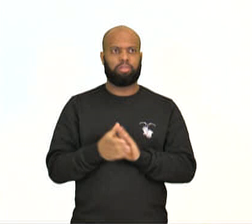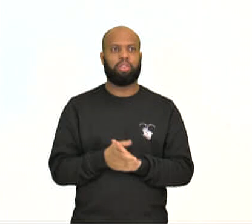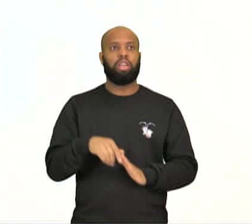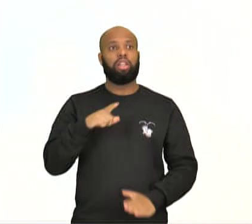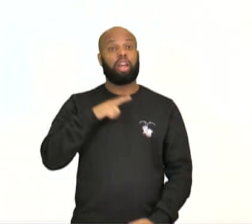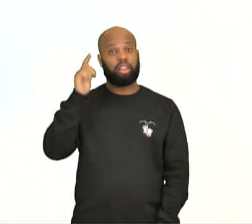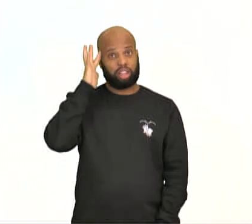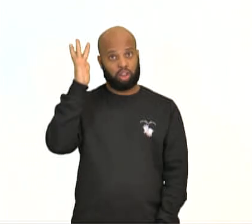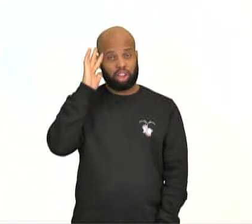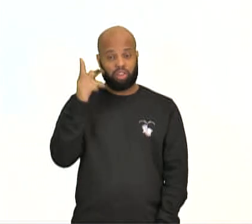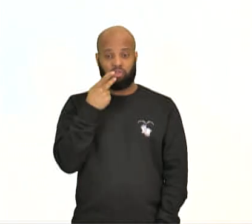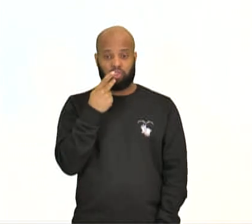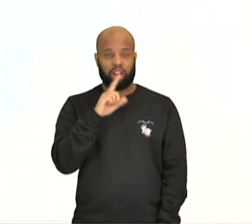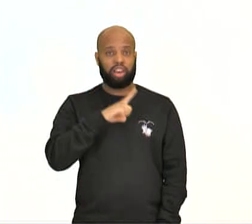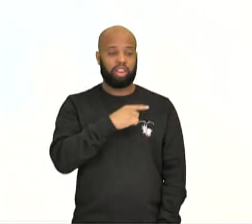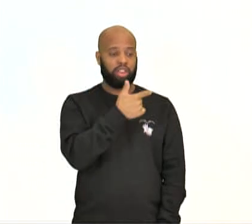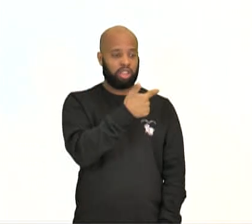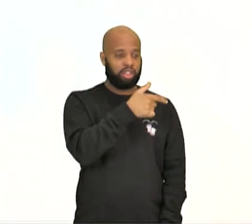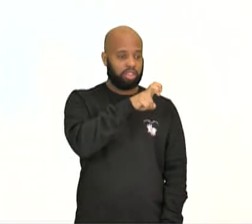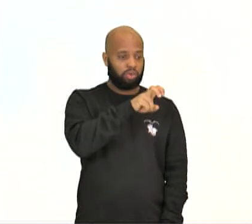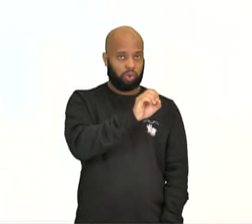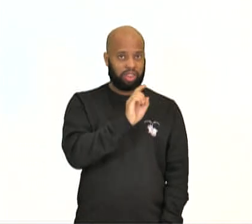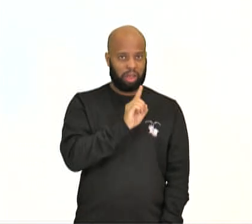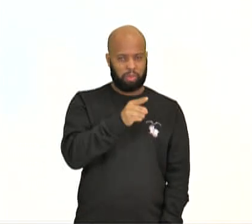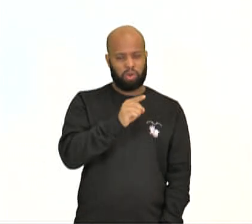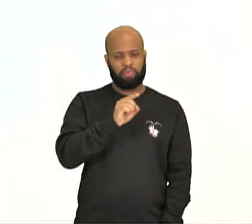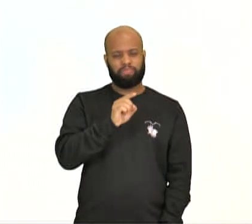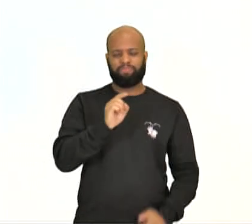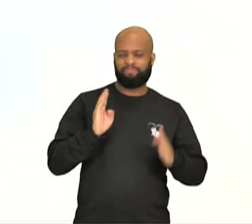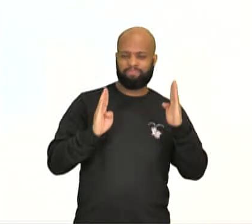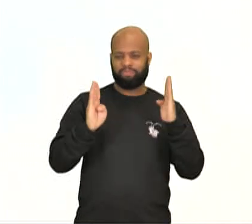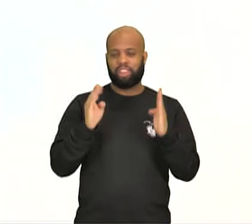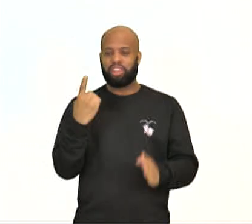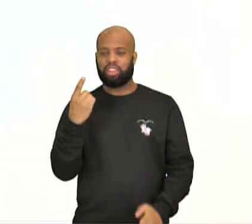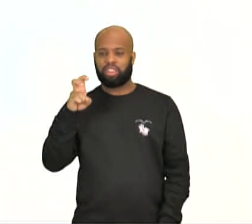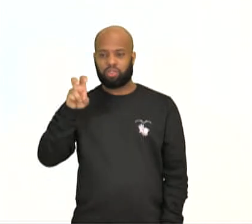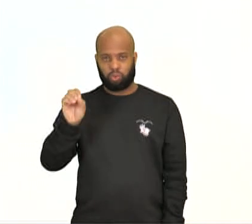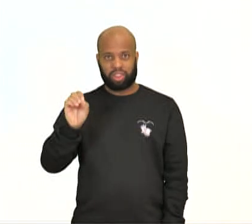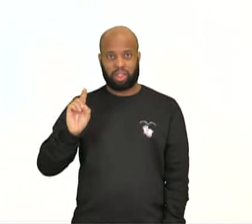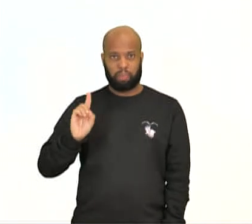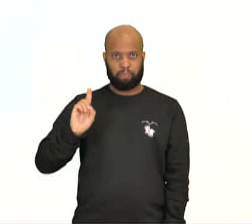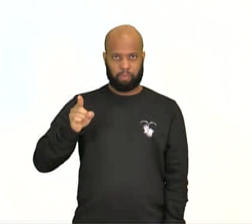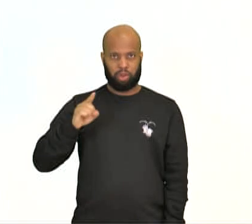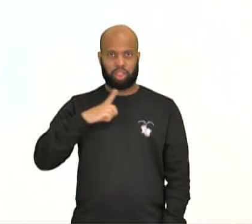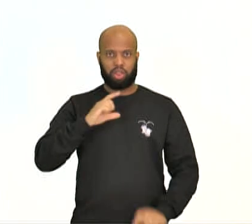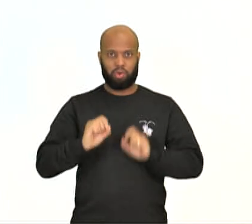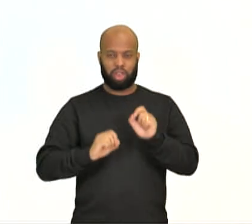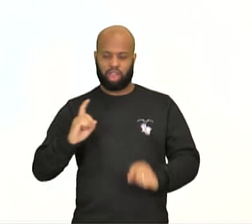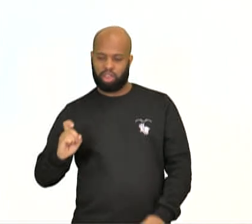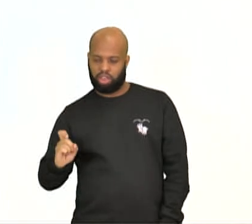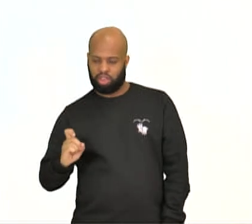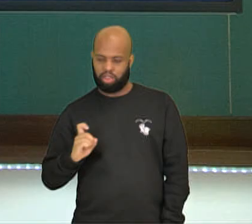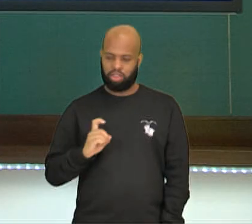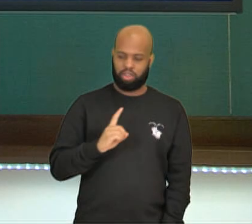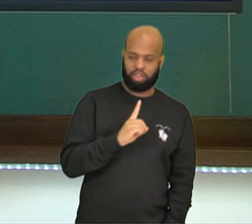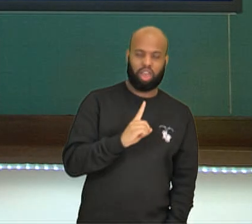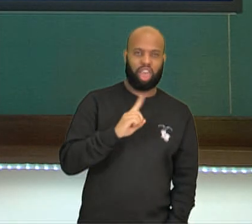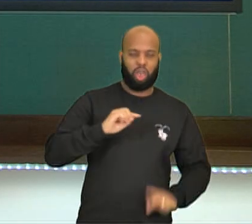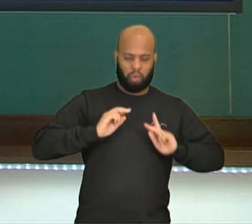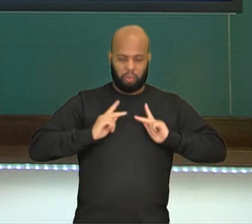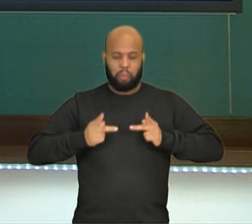entre 250 mil a 150 mil anos, o surgimento da espécie Homo sapiens sapiens moderna, que é a nossa